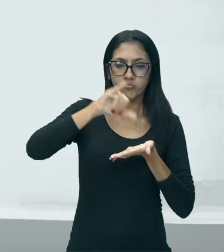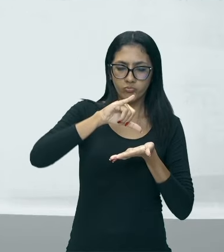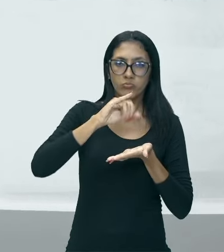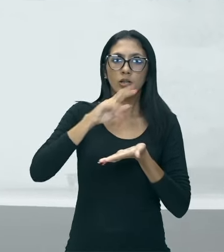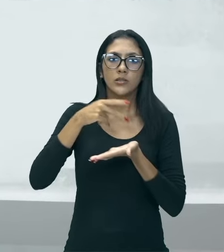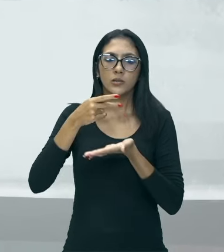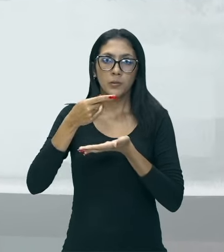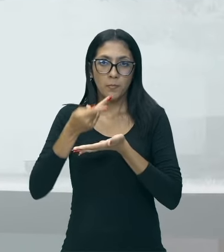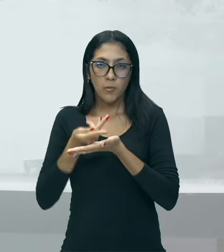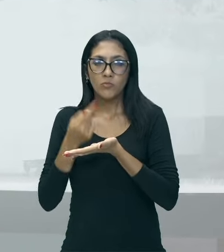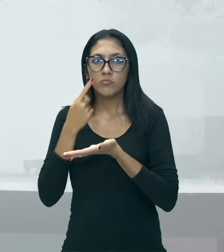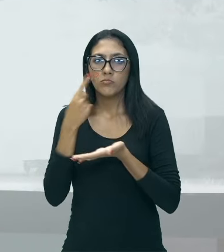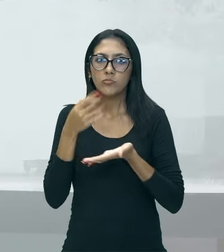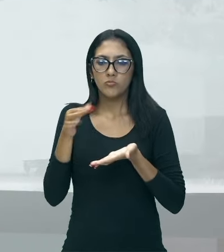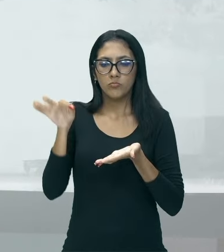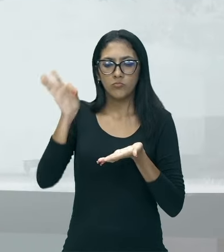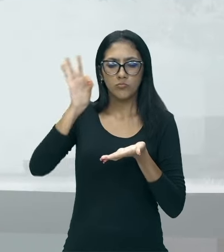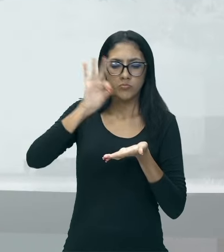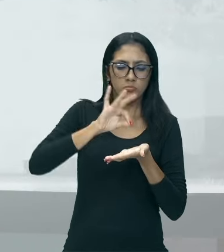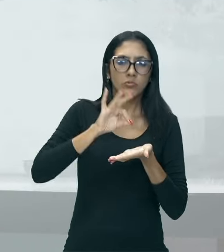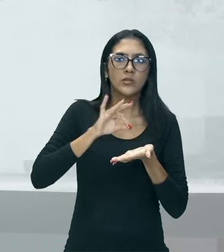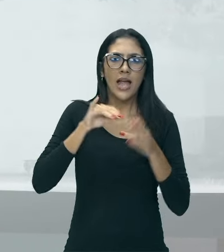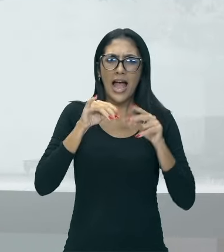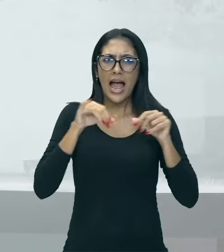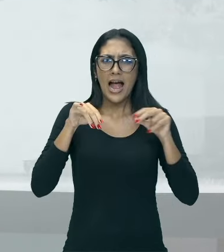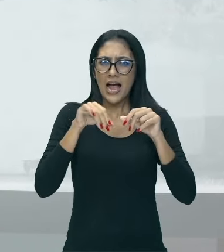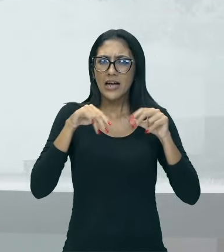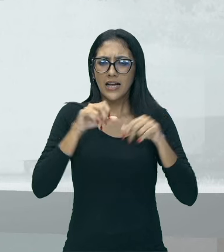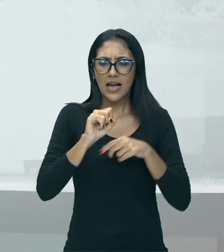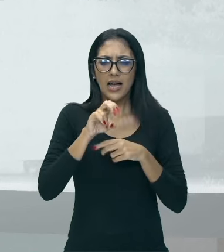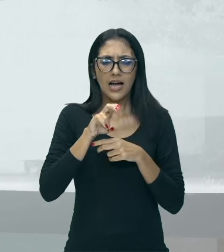e você mexer, será que você tem uma solução?